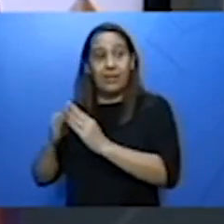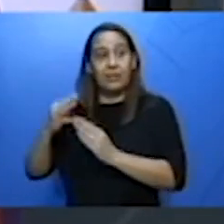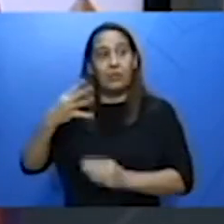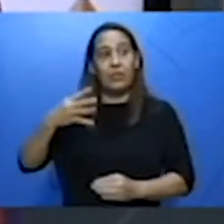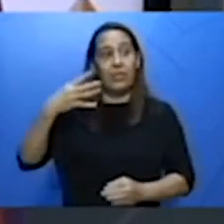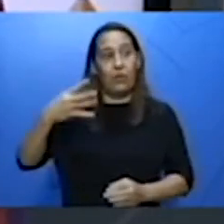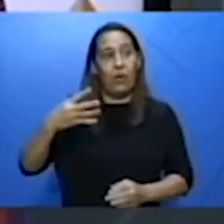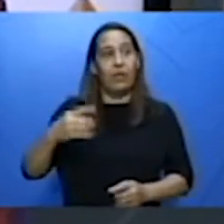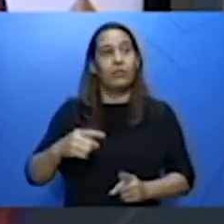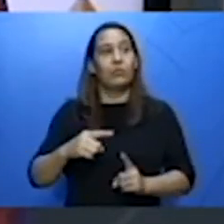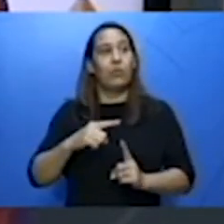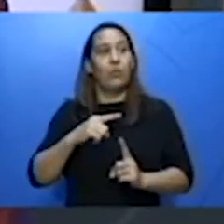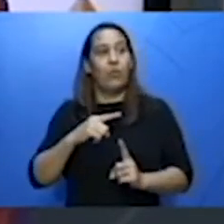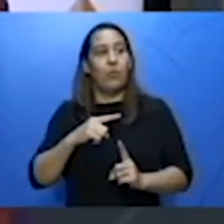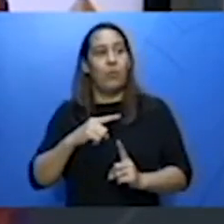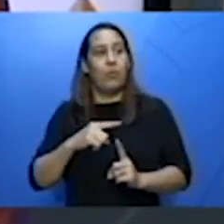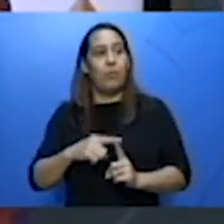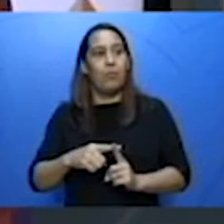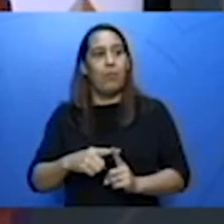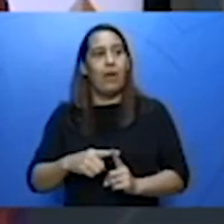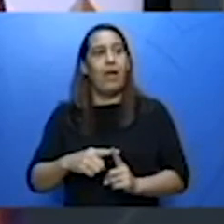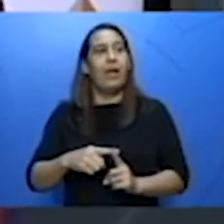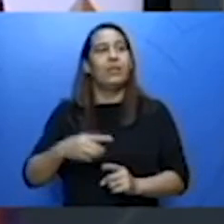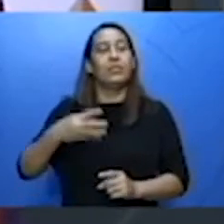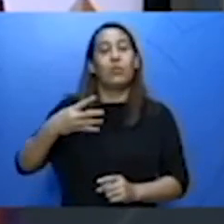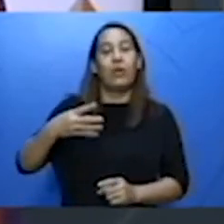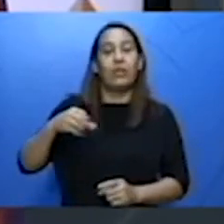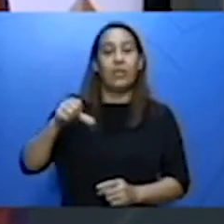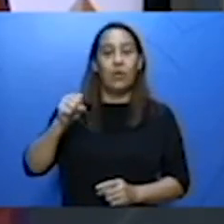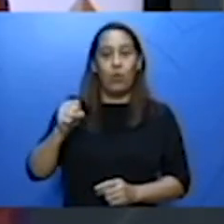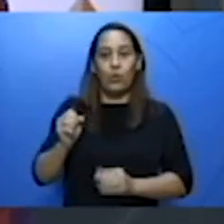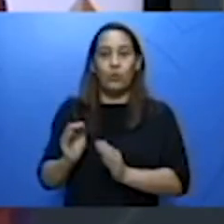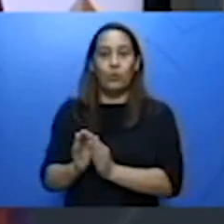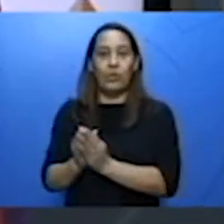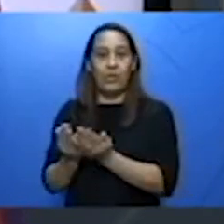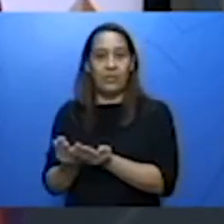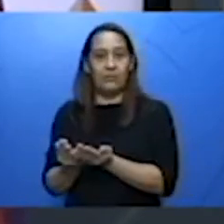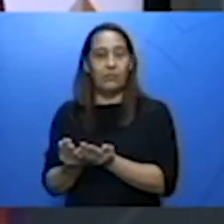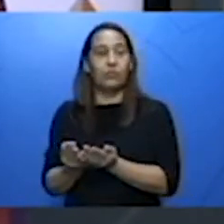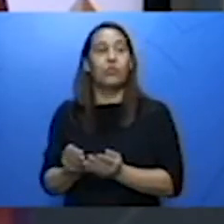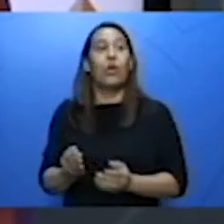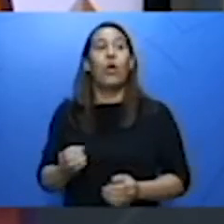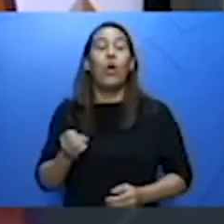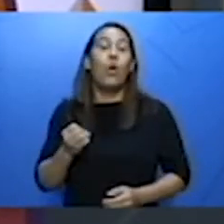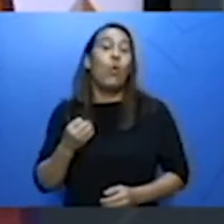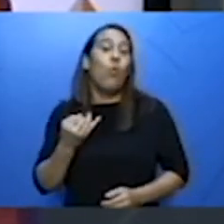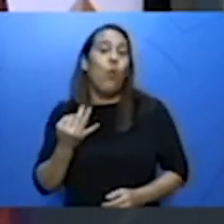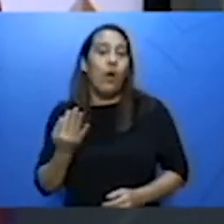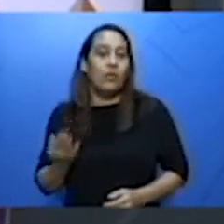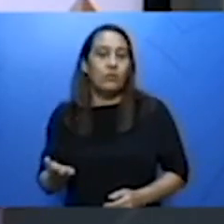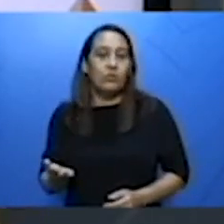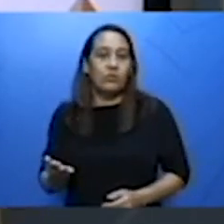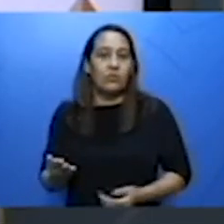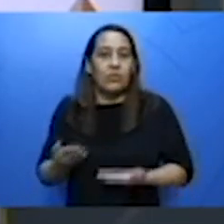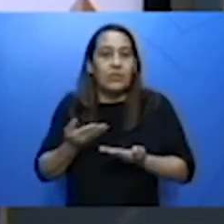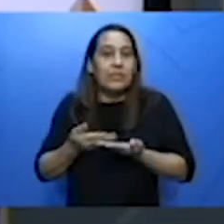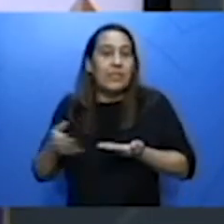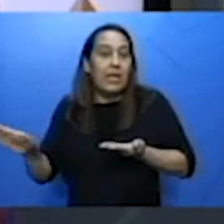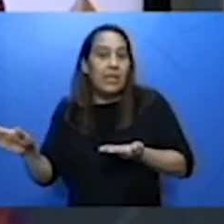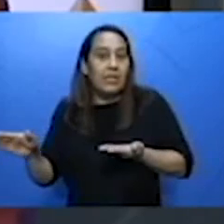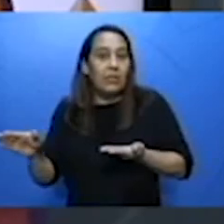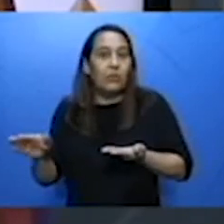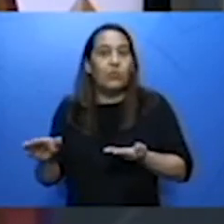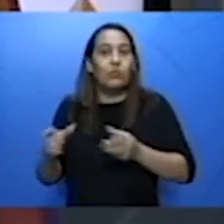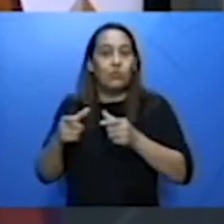dois, os livros das duas salas. Então, eu quero juntar. Então, é uma adição, porque às vezes eu fico olhando